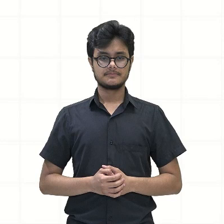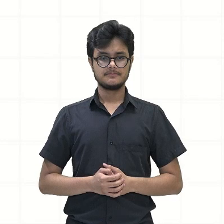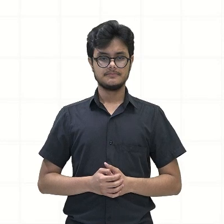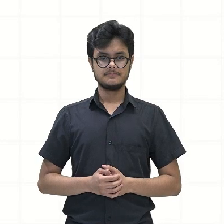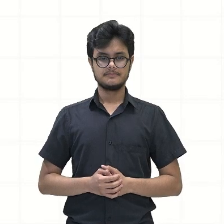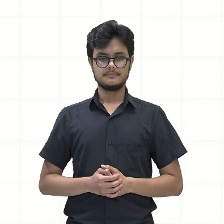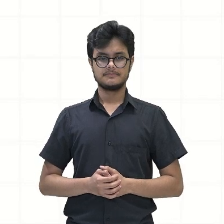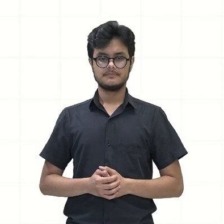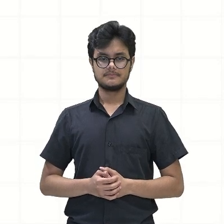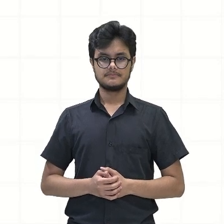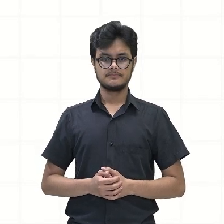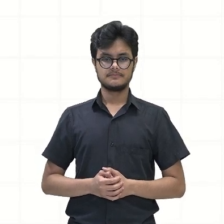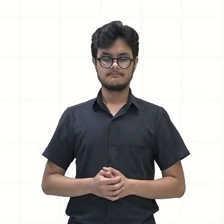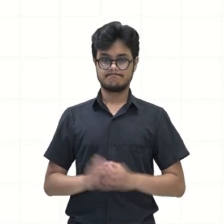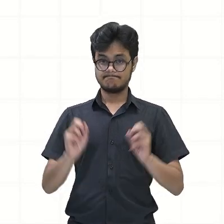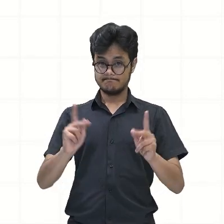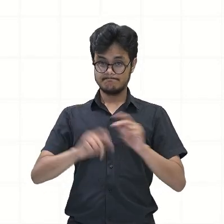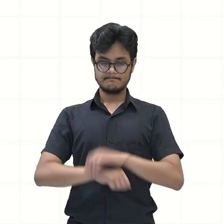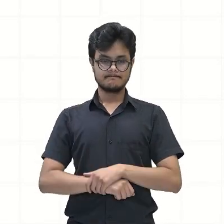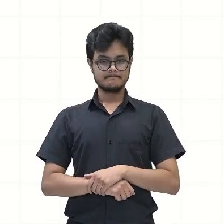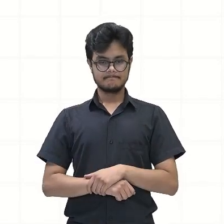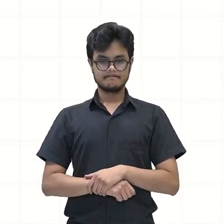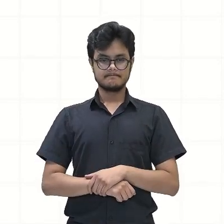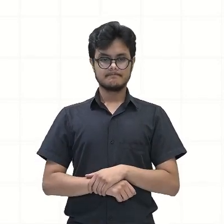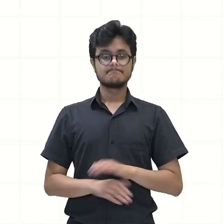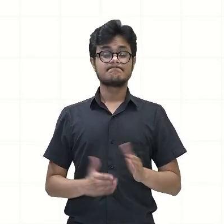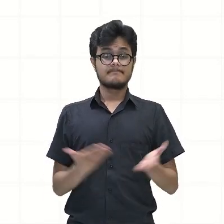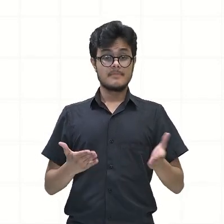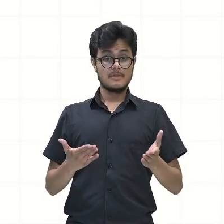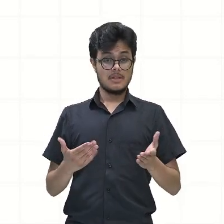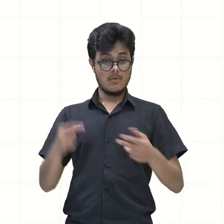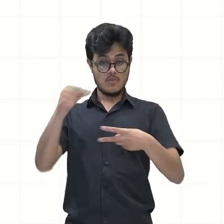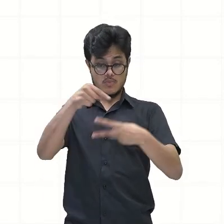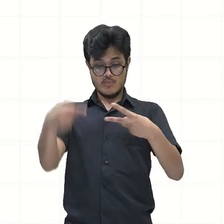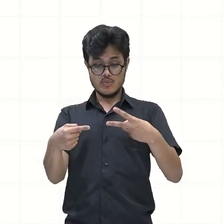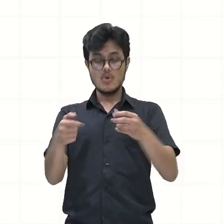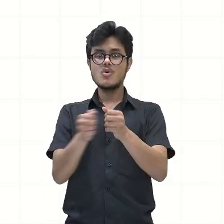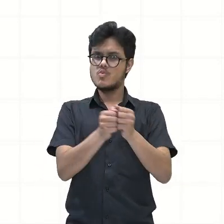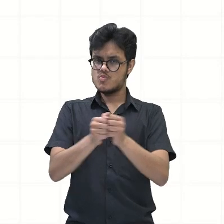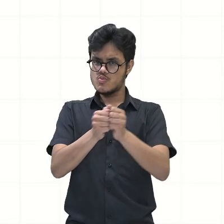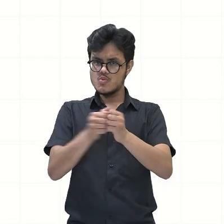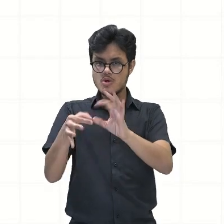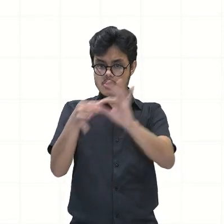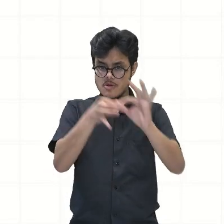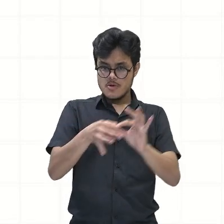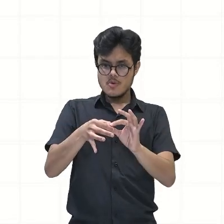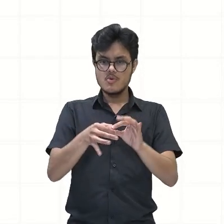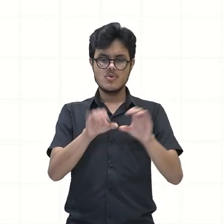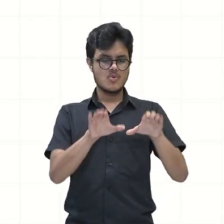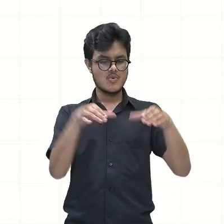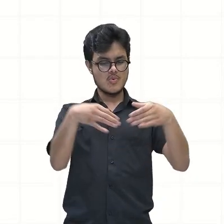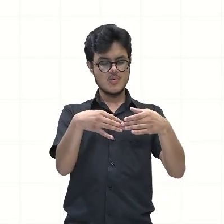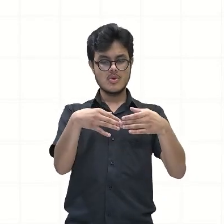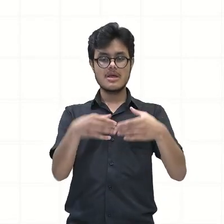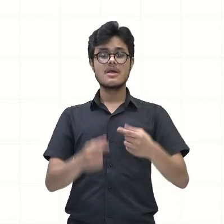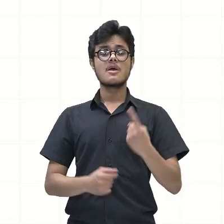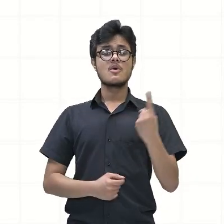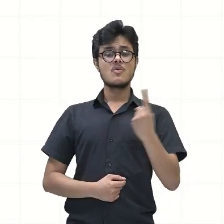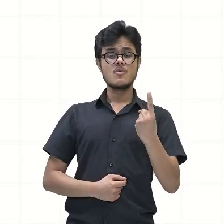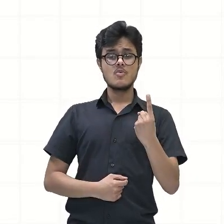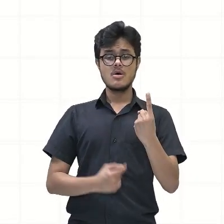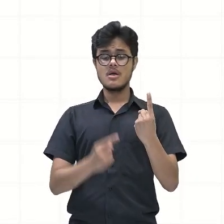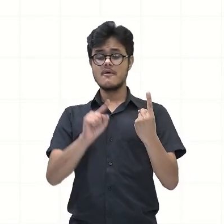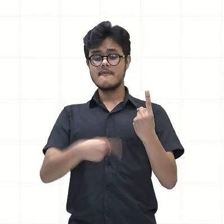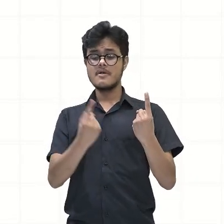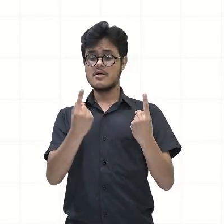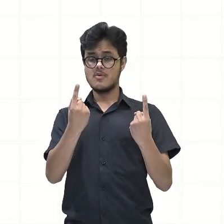aqui vai ser 1 também. Então, o par, olha só, par, porque são dois, né? Números e ordenados,